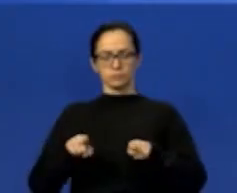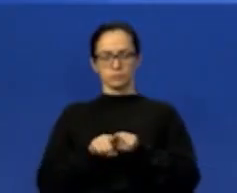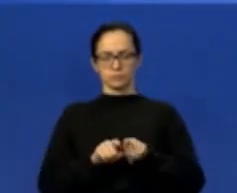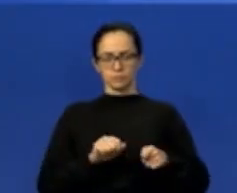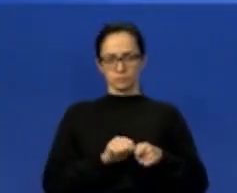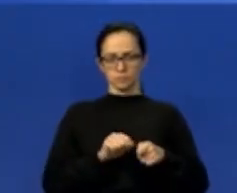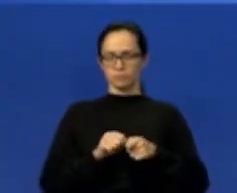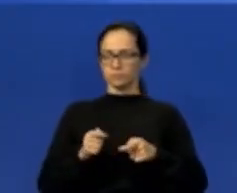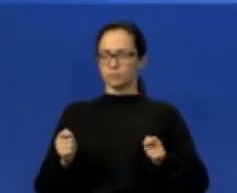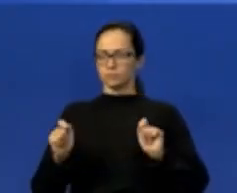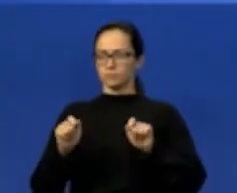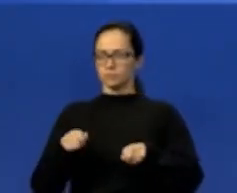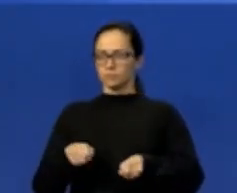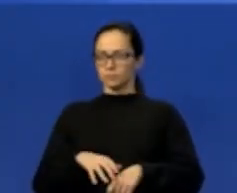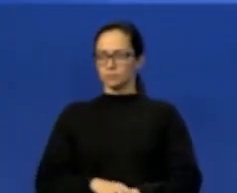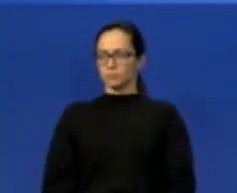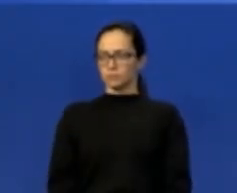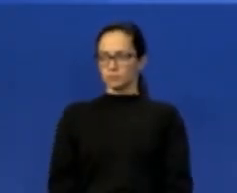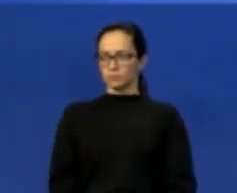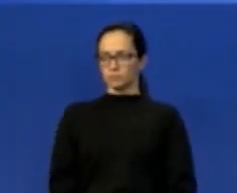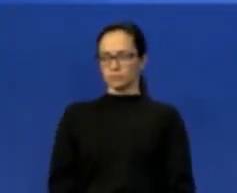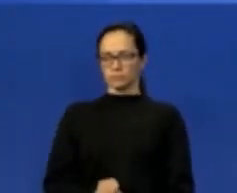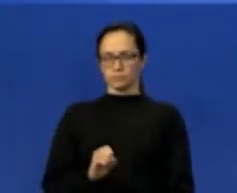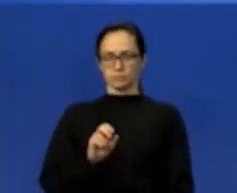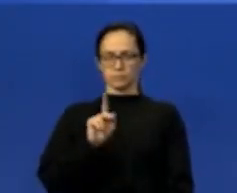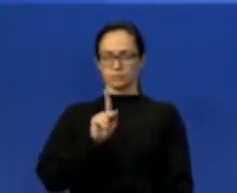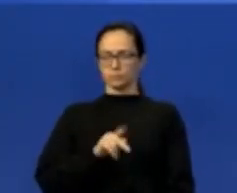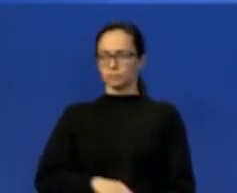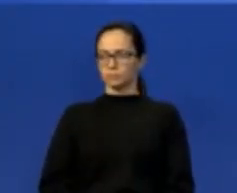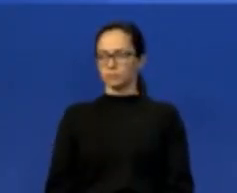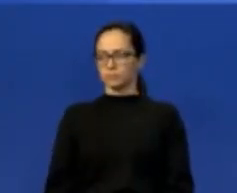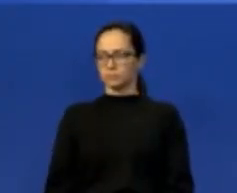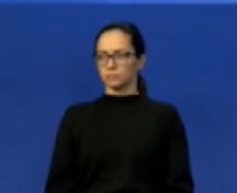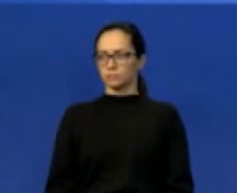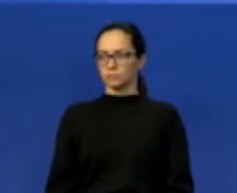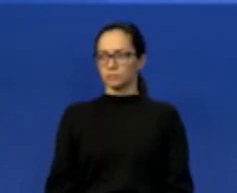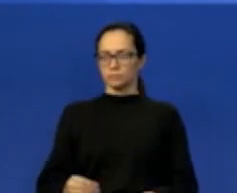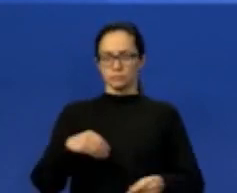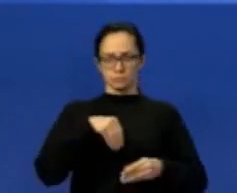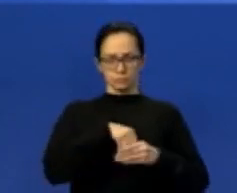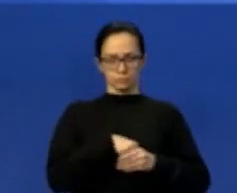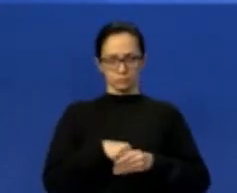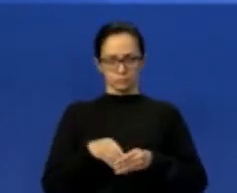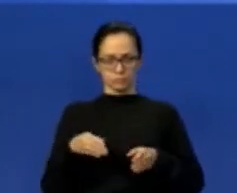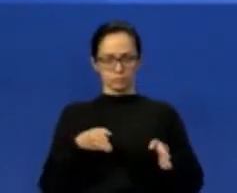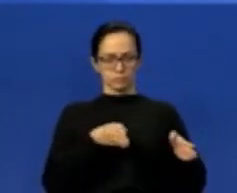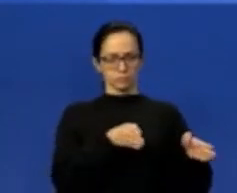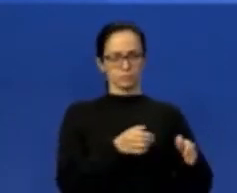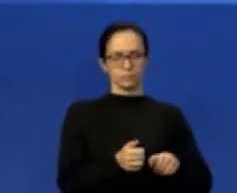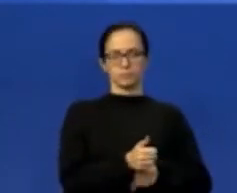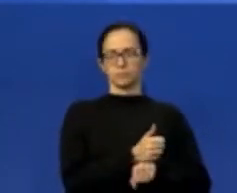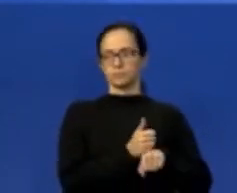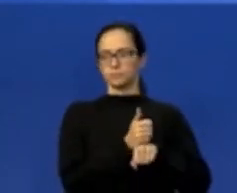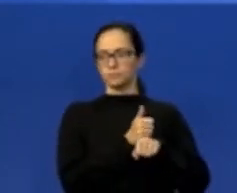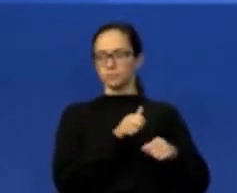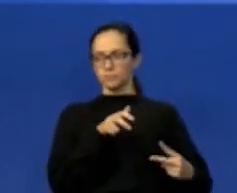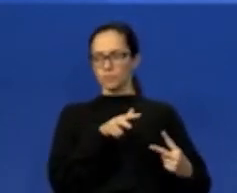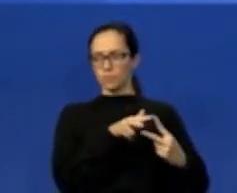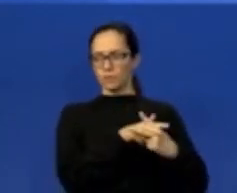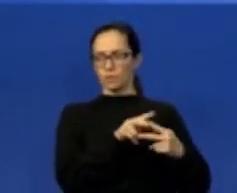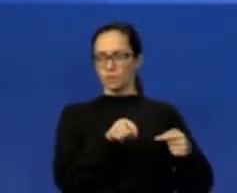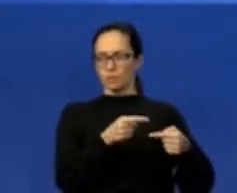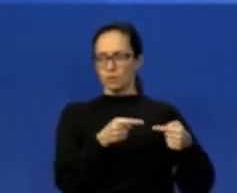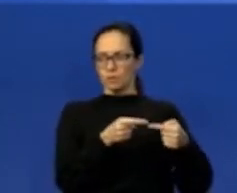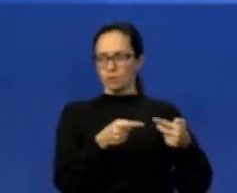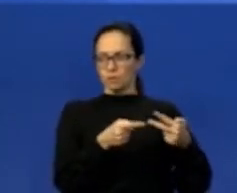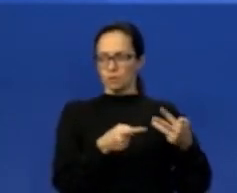fazer lá, né? Bom, nas academias especializadas, falando nas especificidades